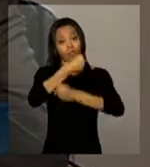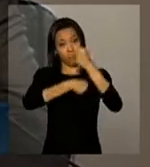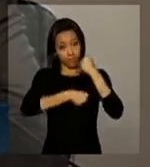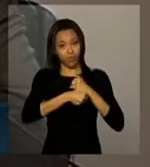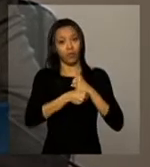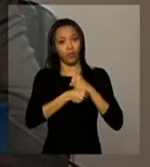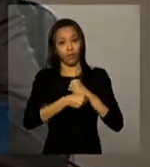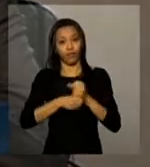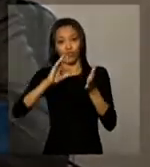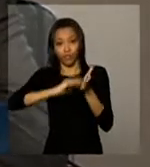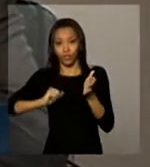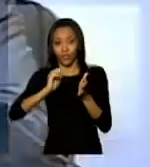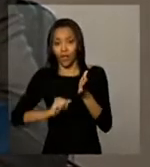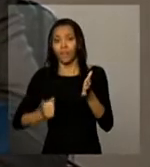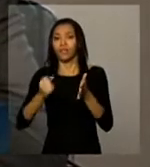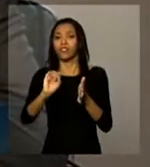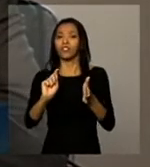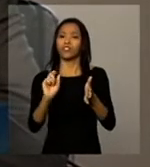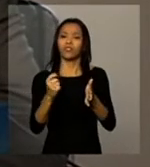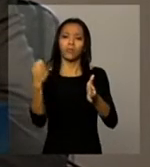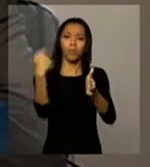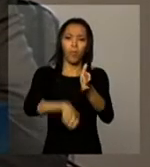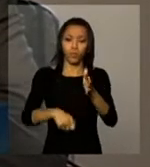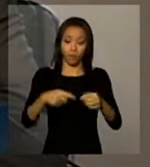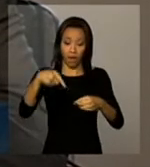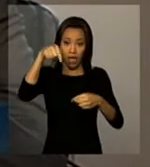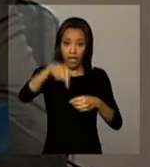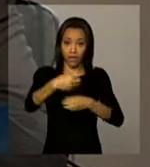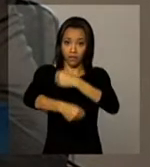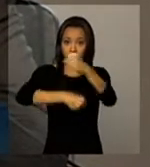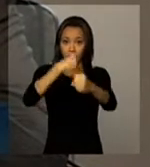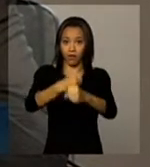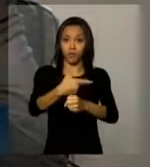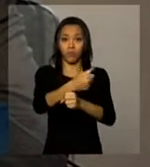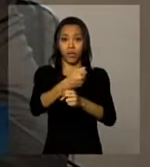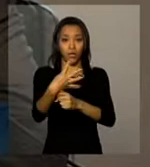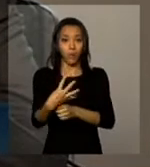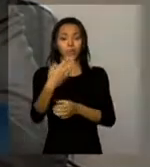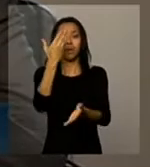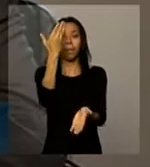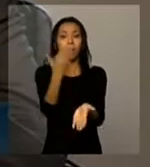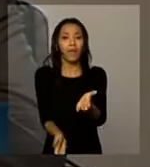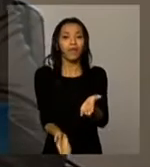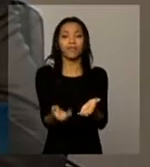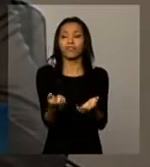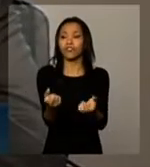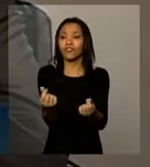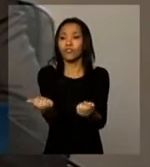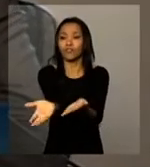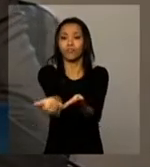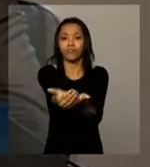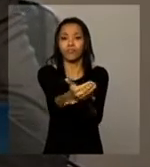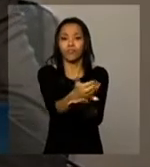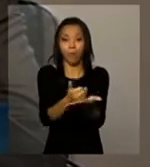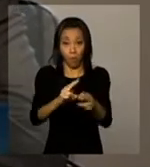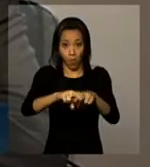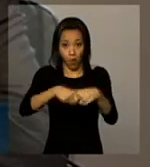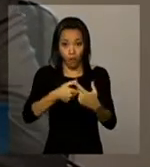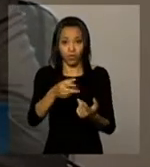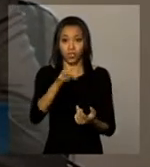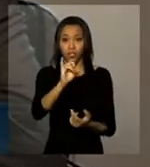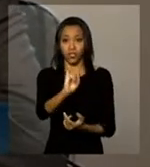não haverá perda de arrecadação por conta de novas desonerações. E,